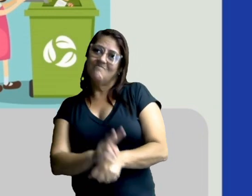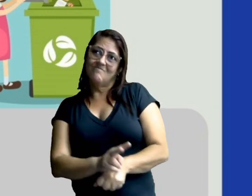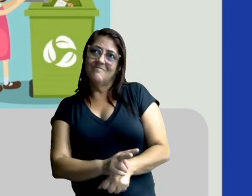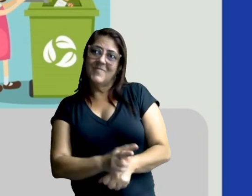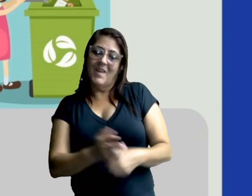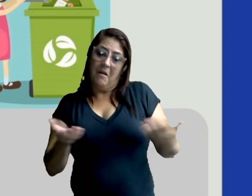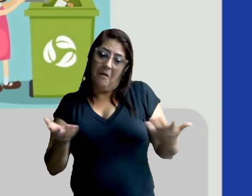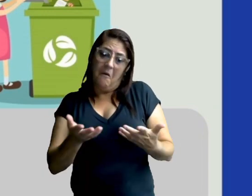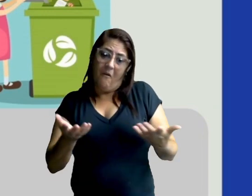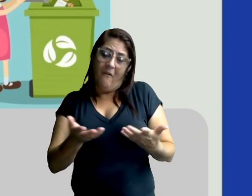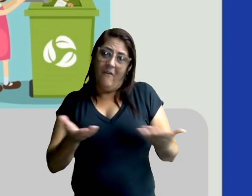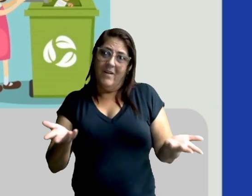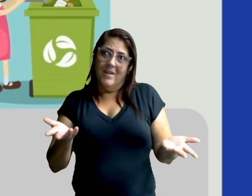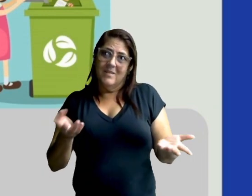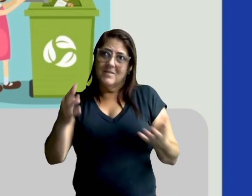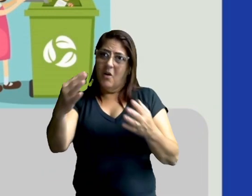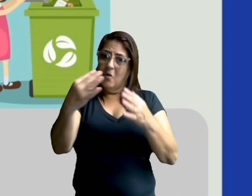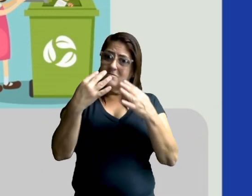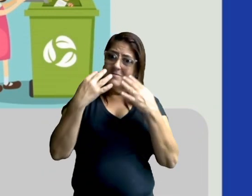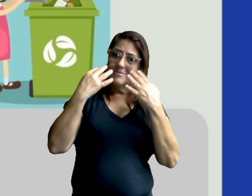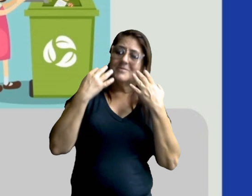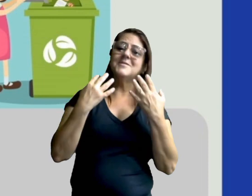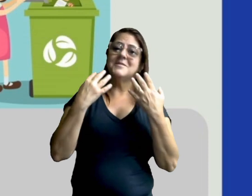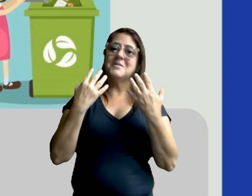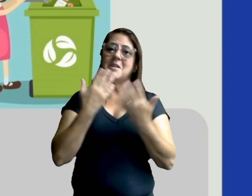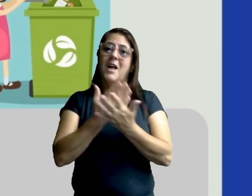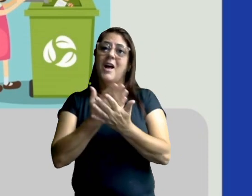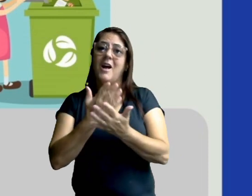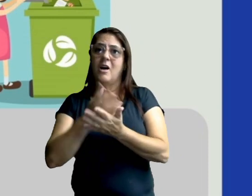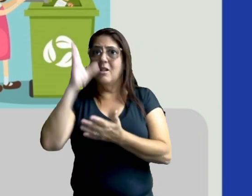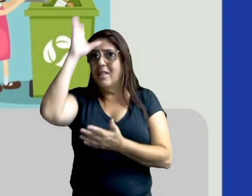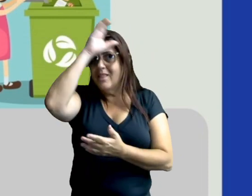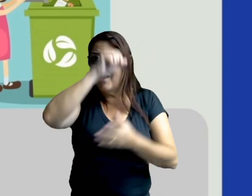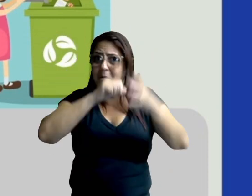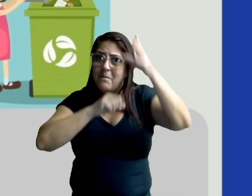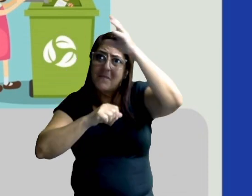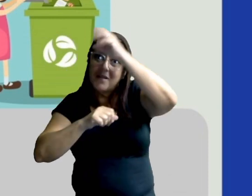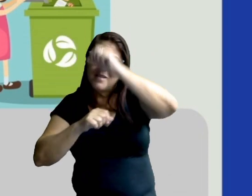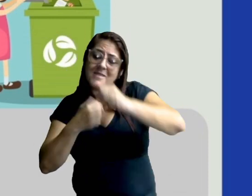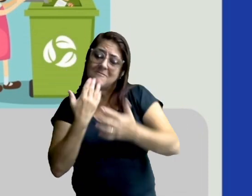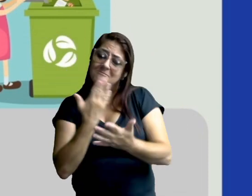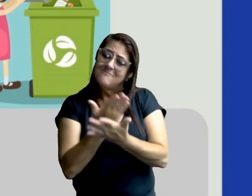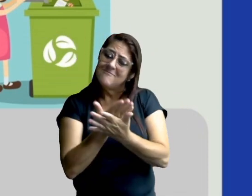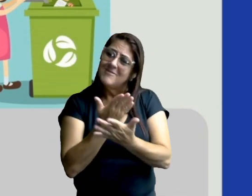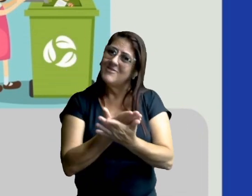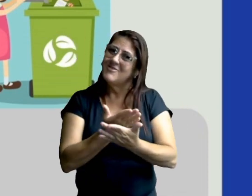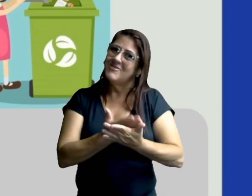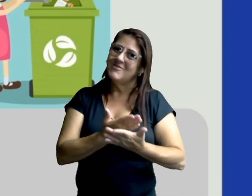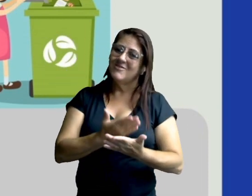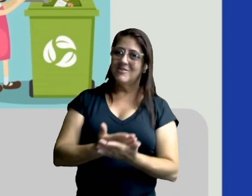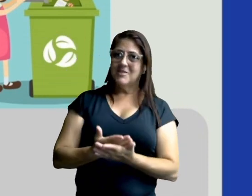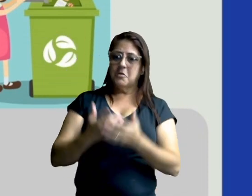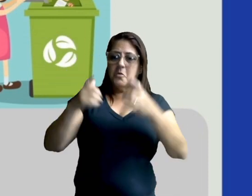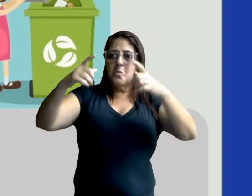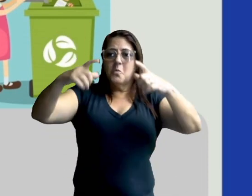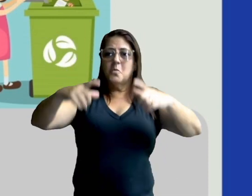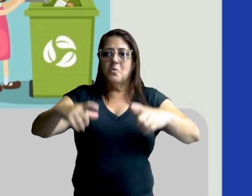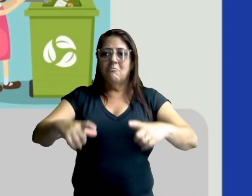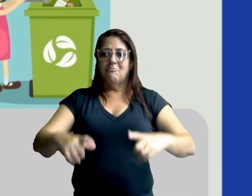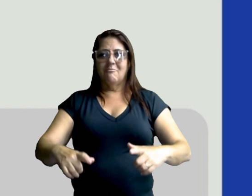você está fazendo aqui. Assistindo a minha aula, você está aprendendo, você está estudando sobre o